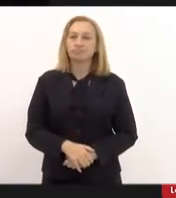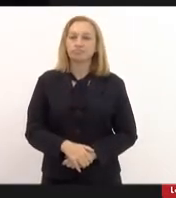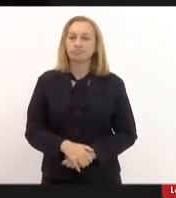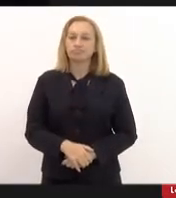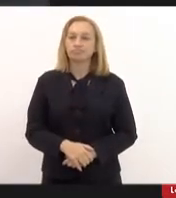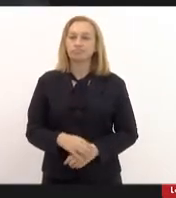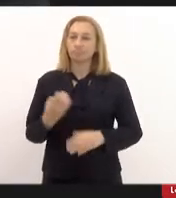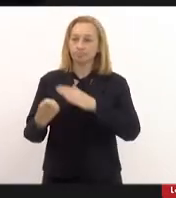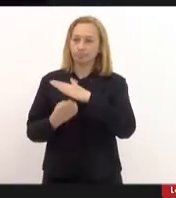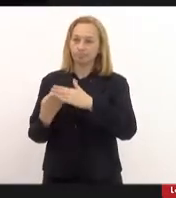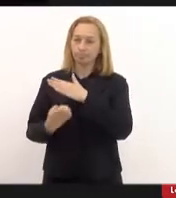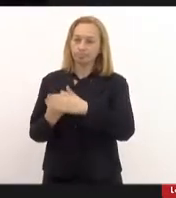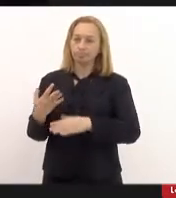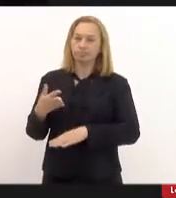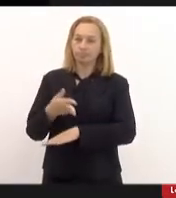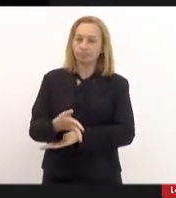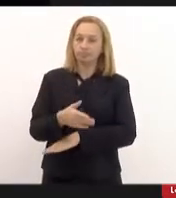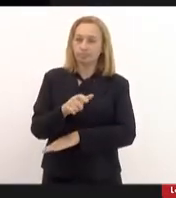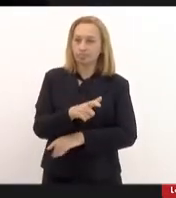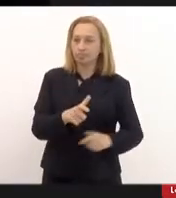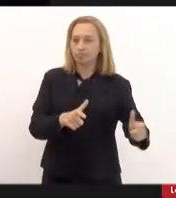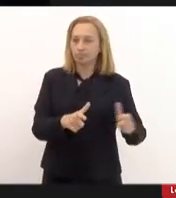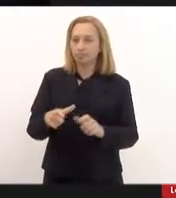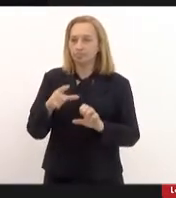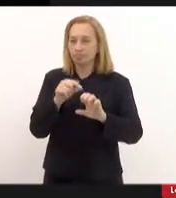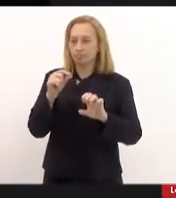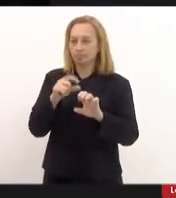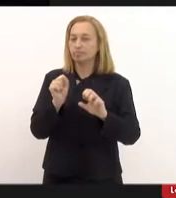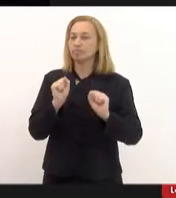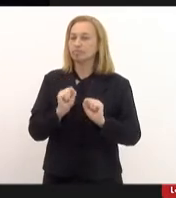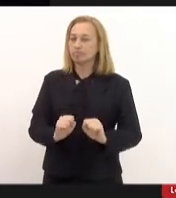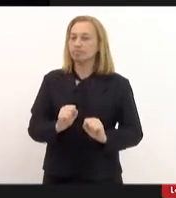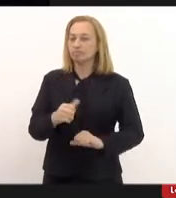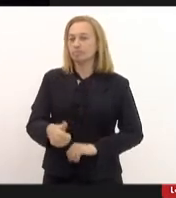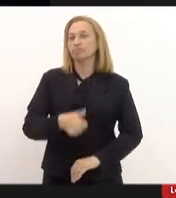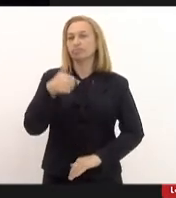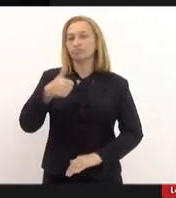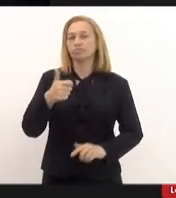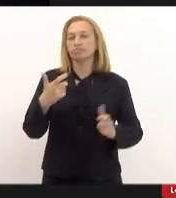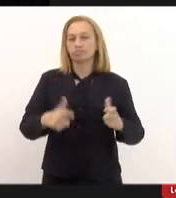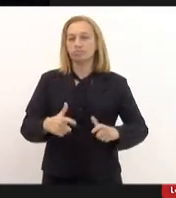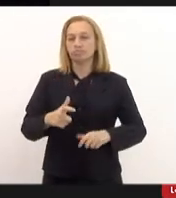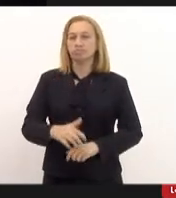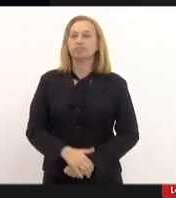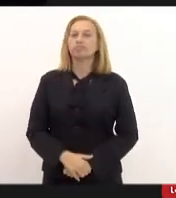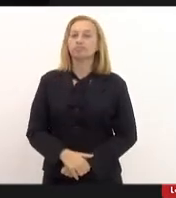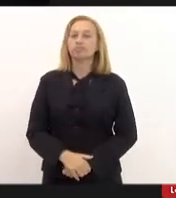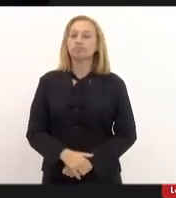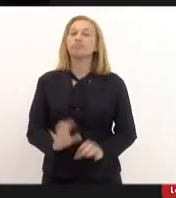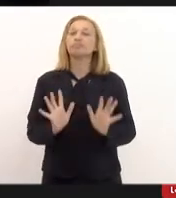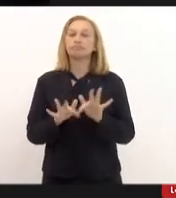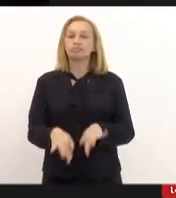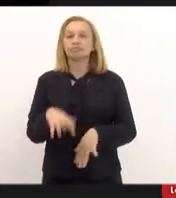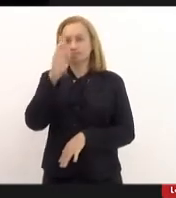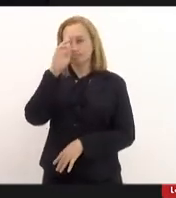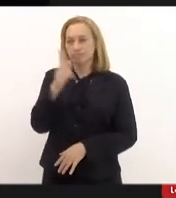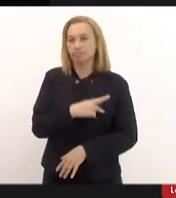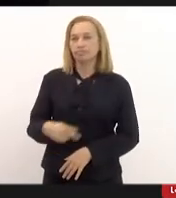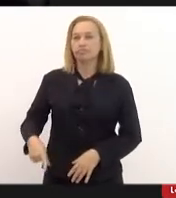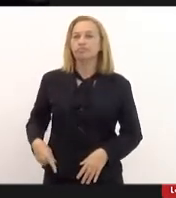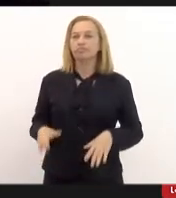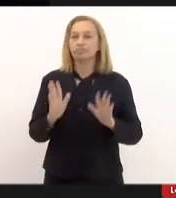das empresas se instalarem ali, outros empreendimentos que possam enriquecer o Arco Metropolitano. Encerrando, senhor presidente,